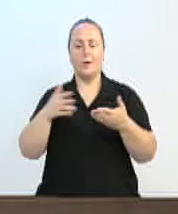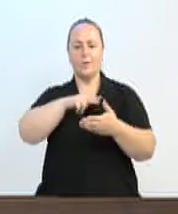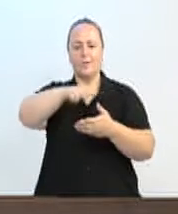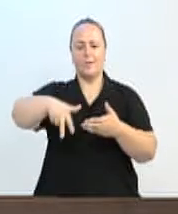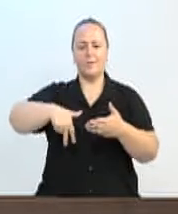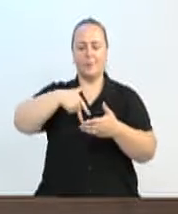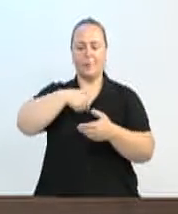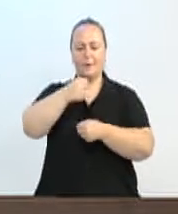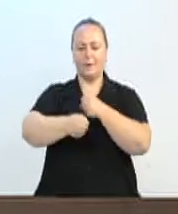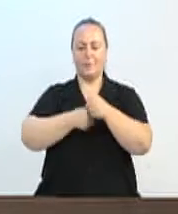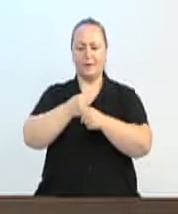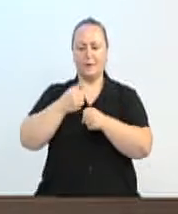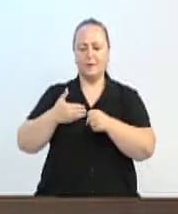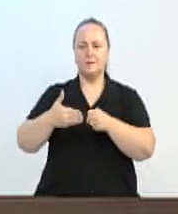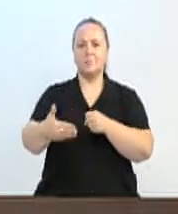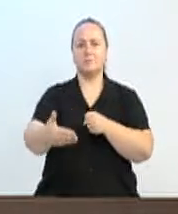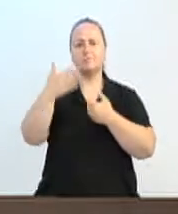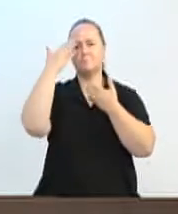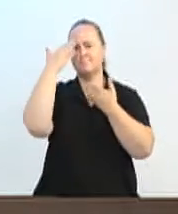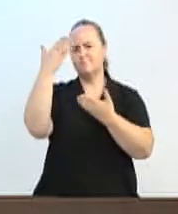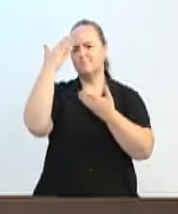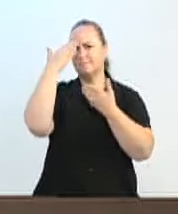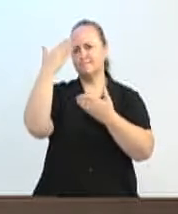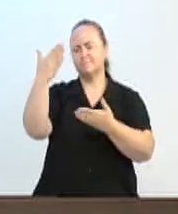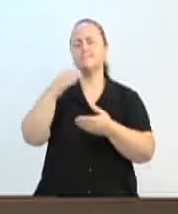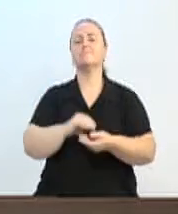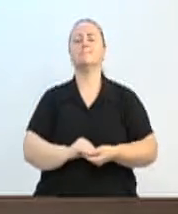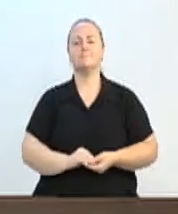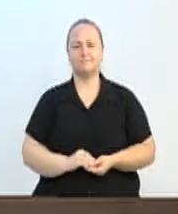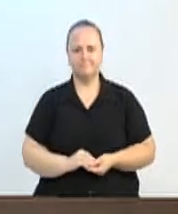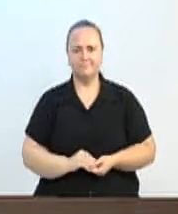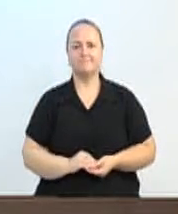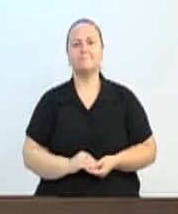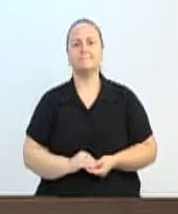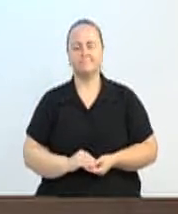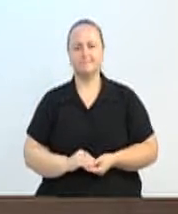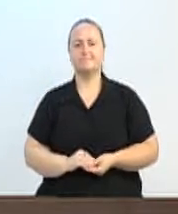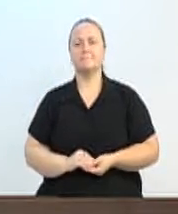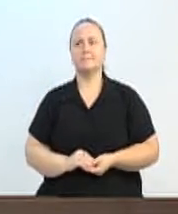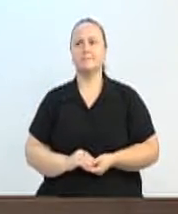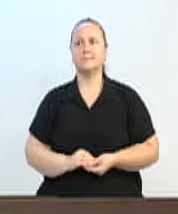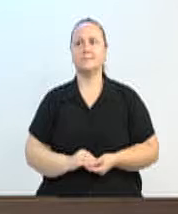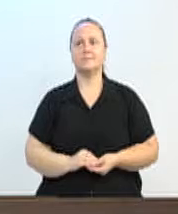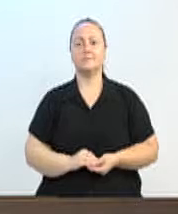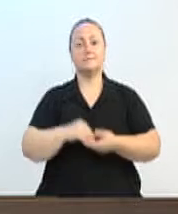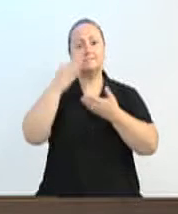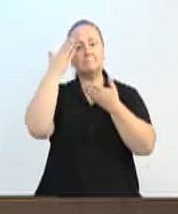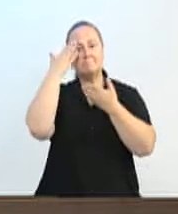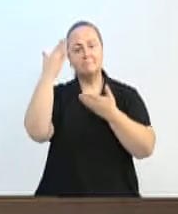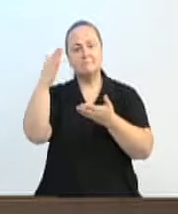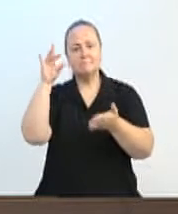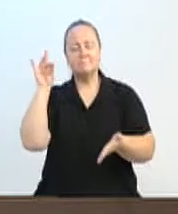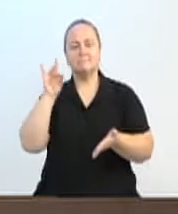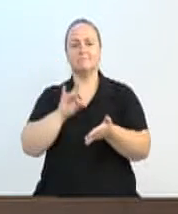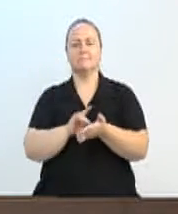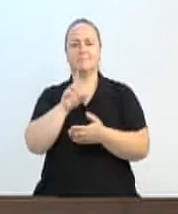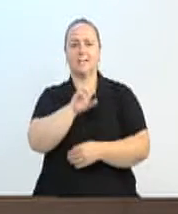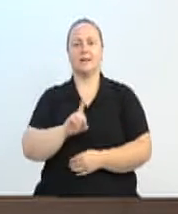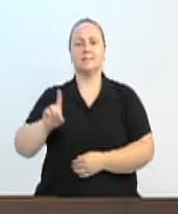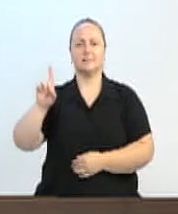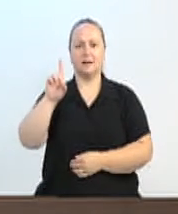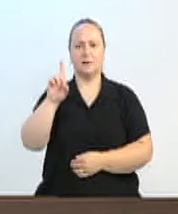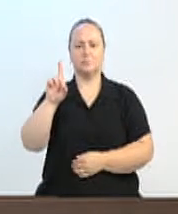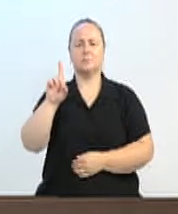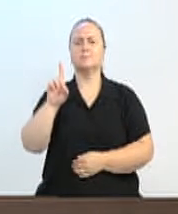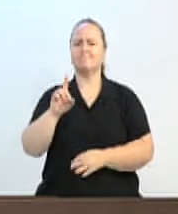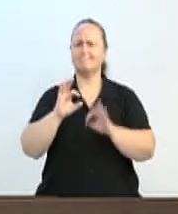eu quero agradecer Eu quero agradecer primeiramente a Deus porque eu